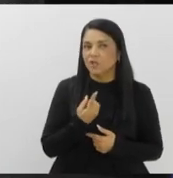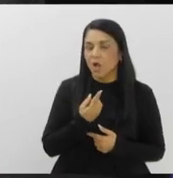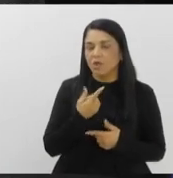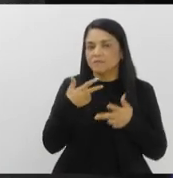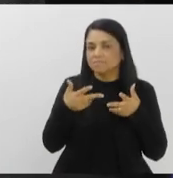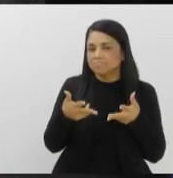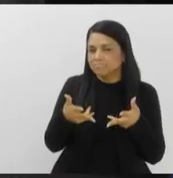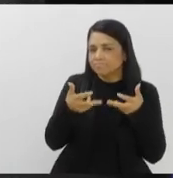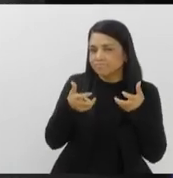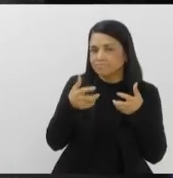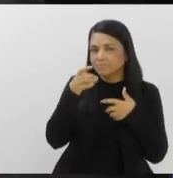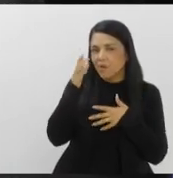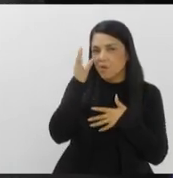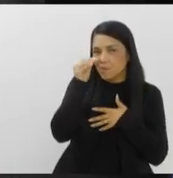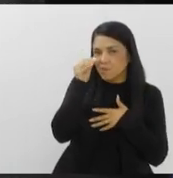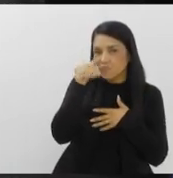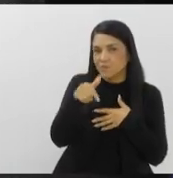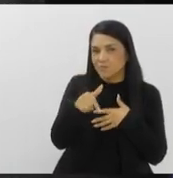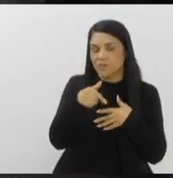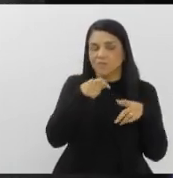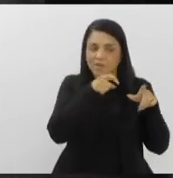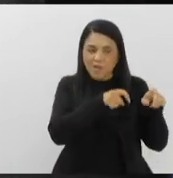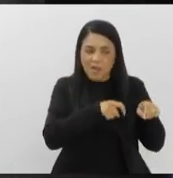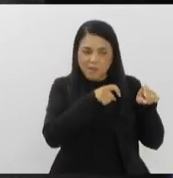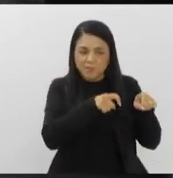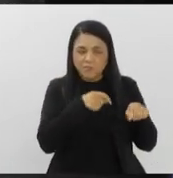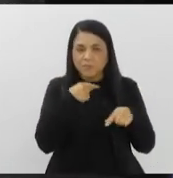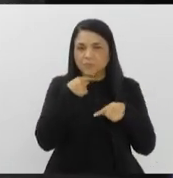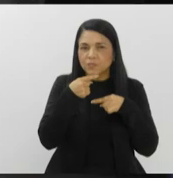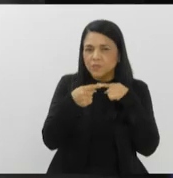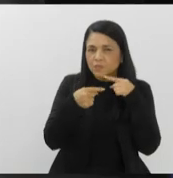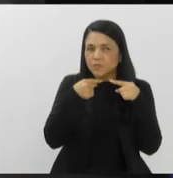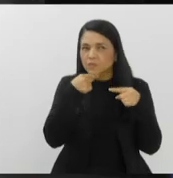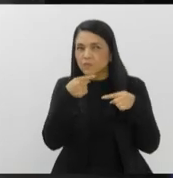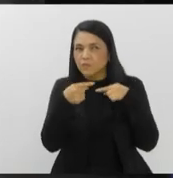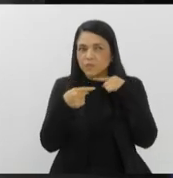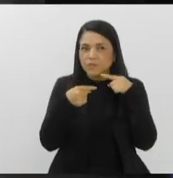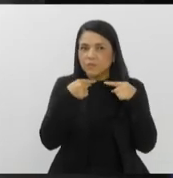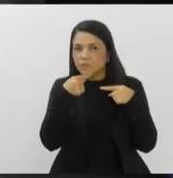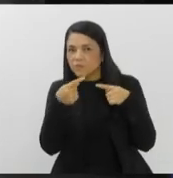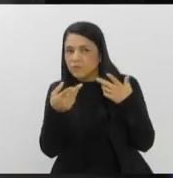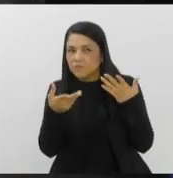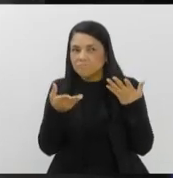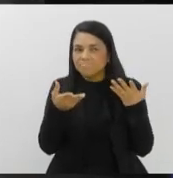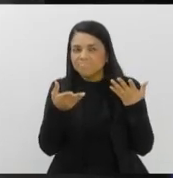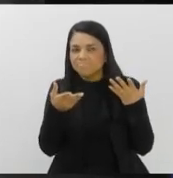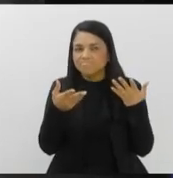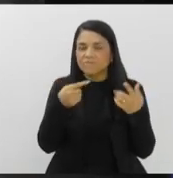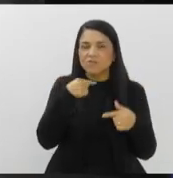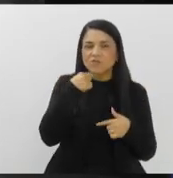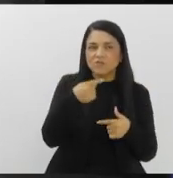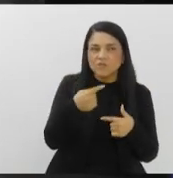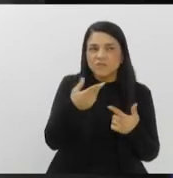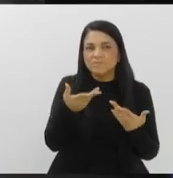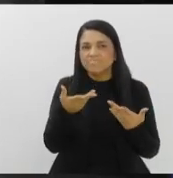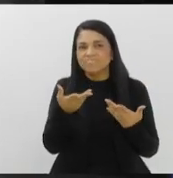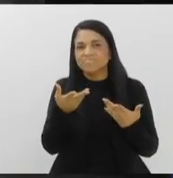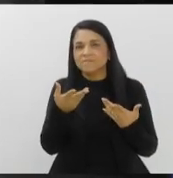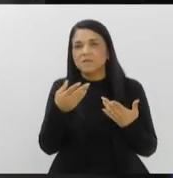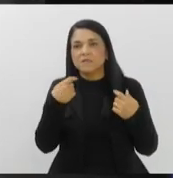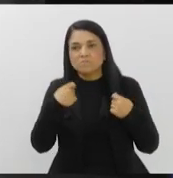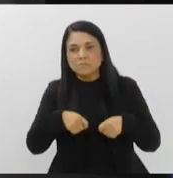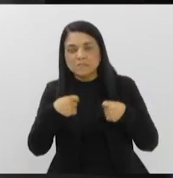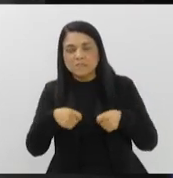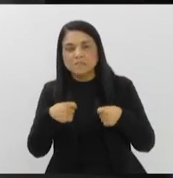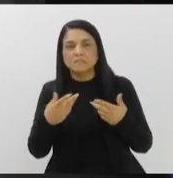observa os agricultores ainda com muita dúvida, ainda precisando de serem informados. As chamadas